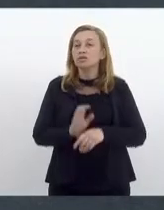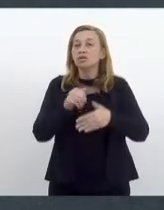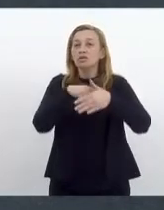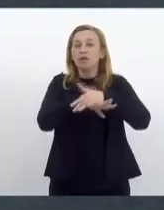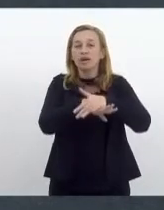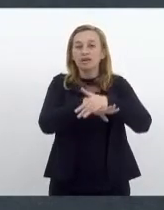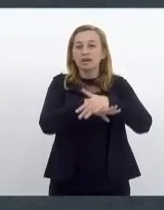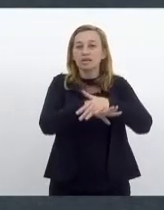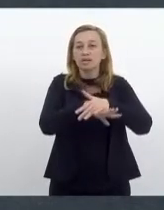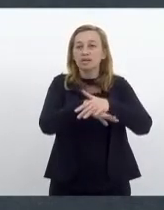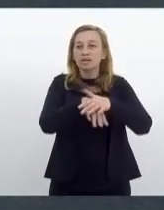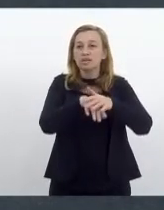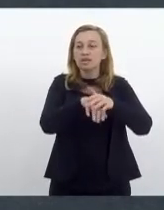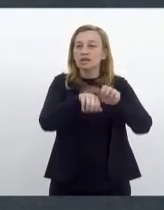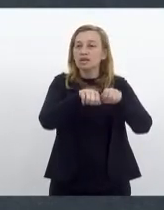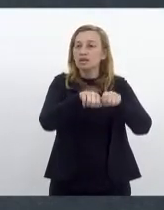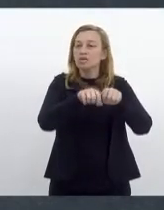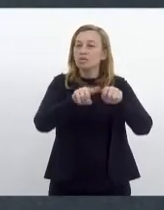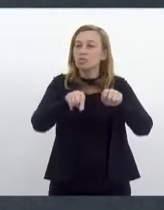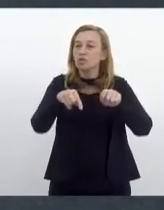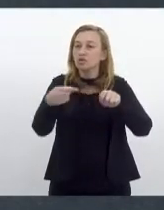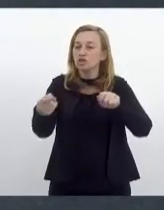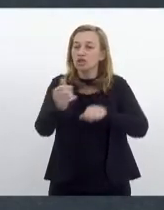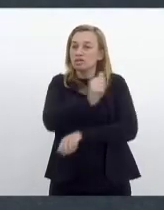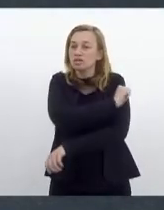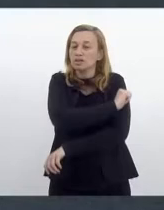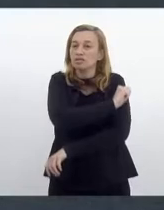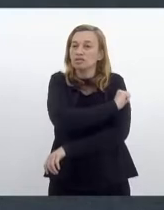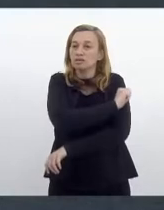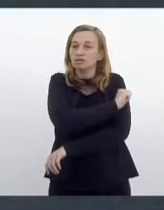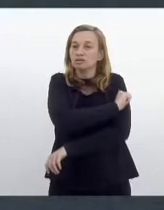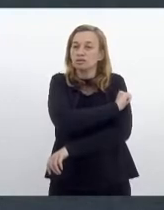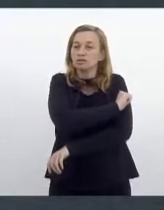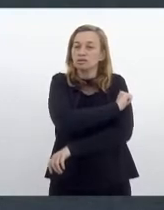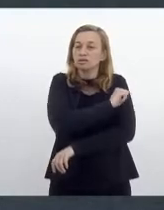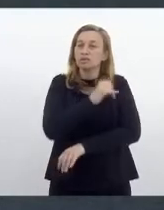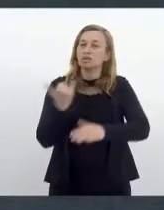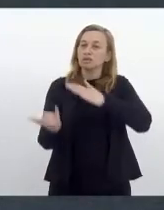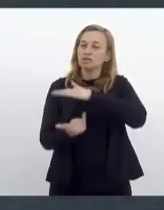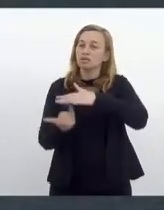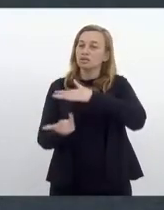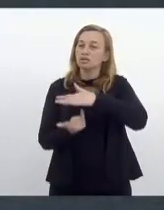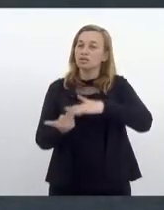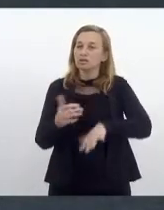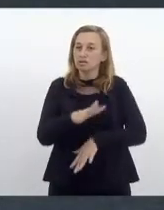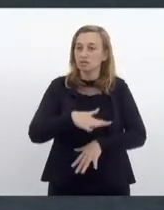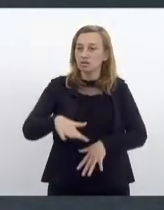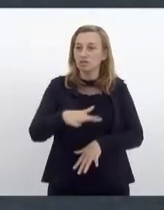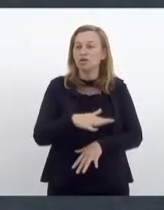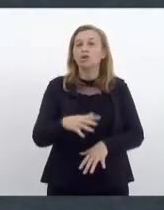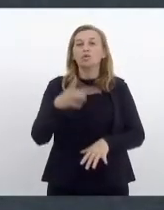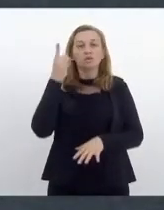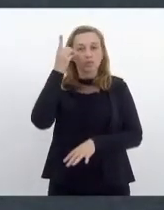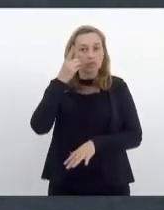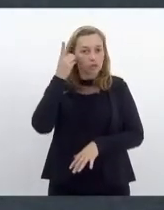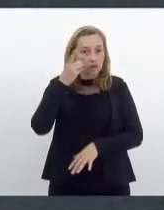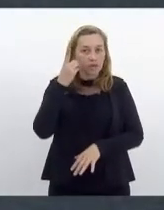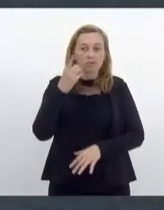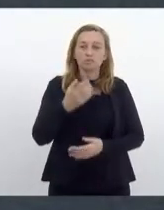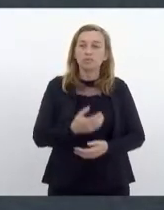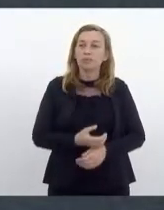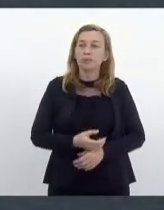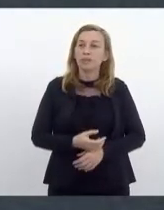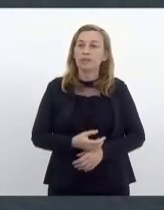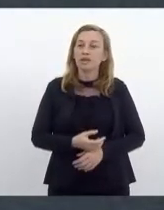serem disponibilizadas aos alunos nas instituições privadas de ensino. O deputado tentou, inclusive,